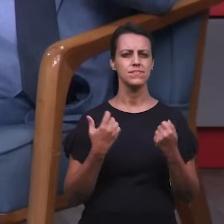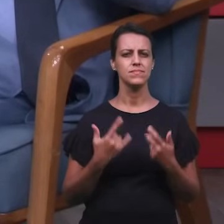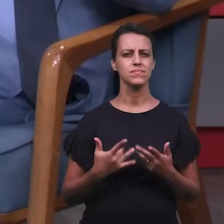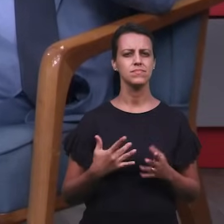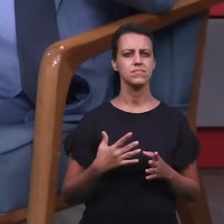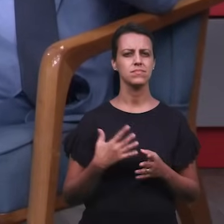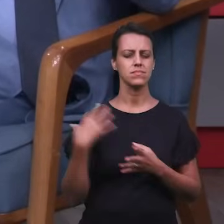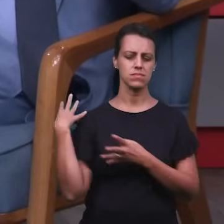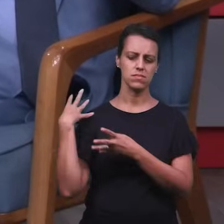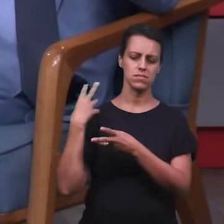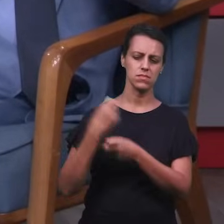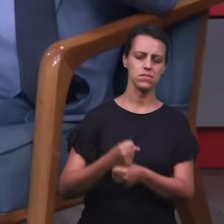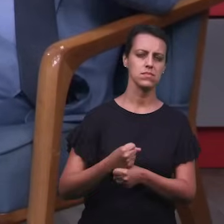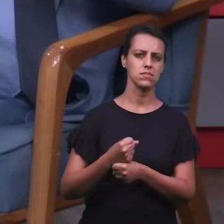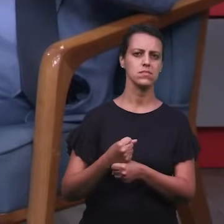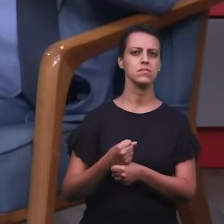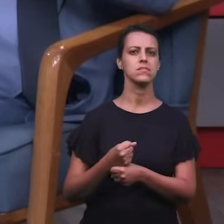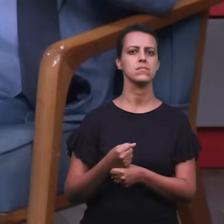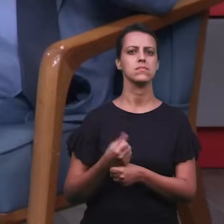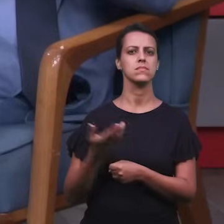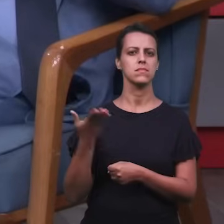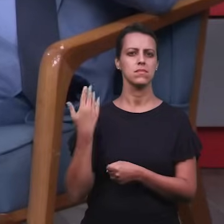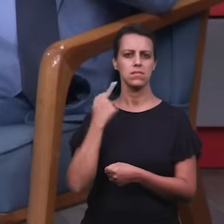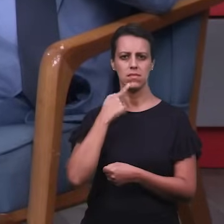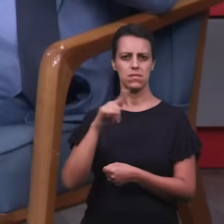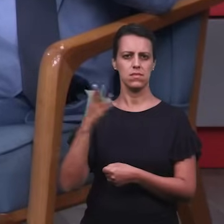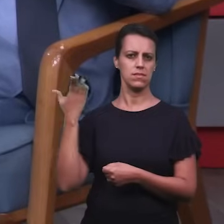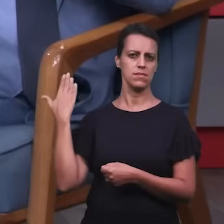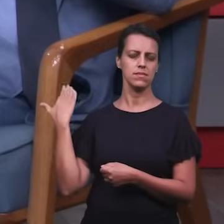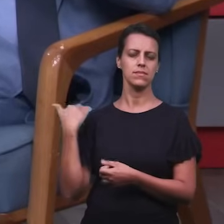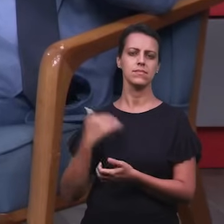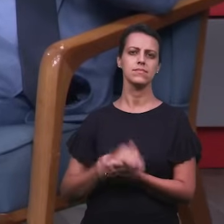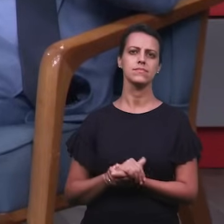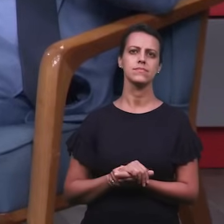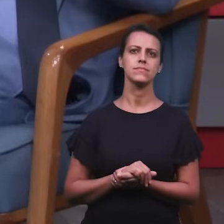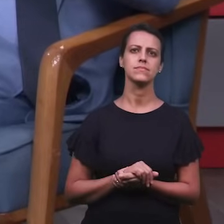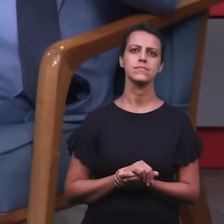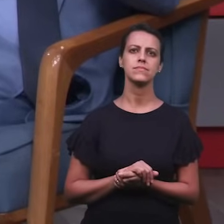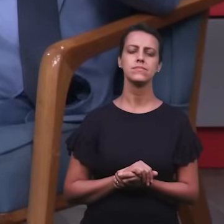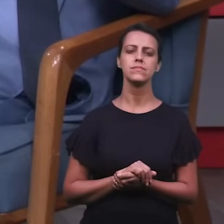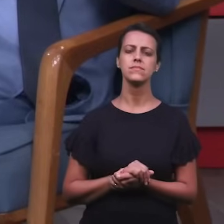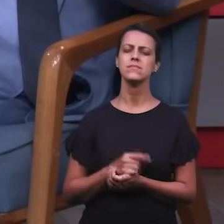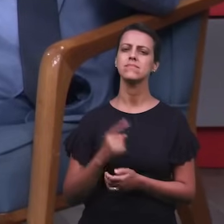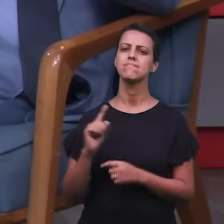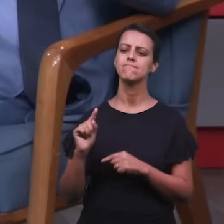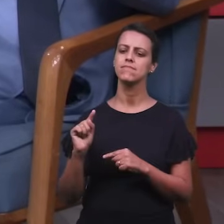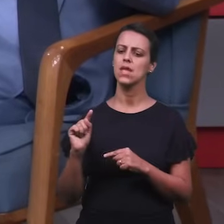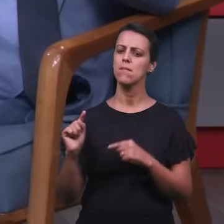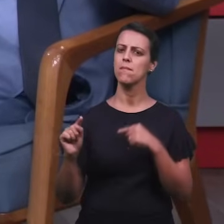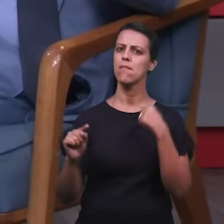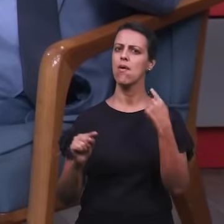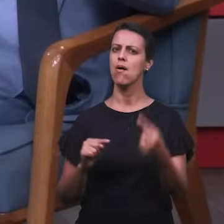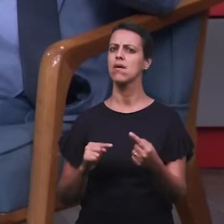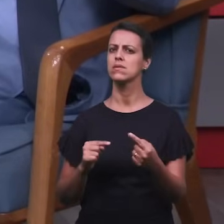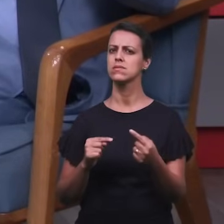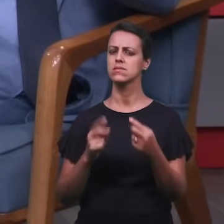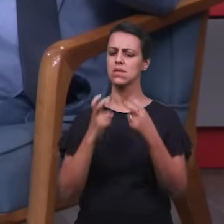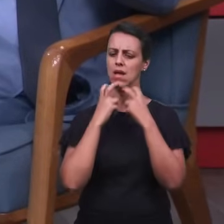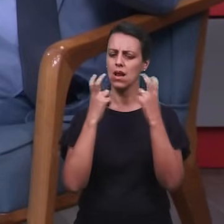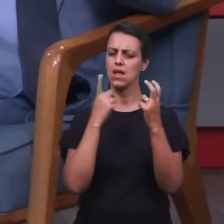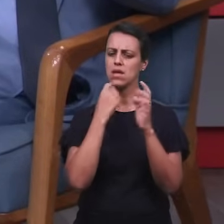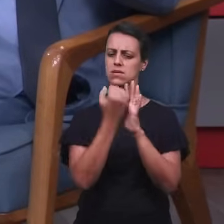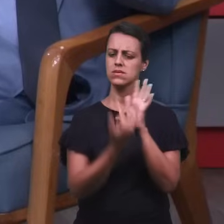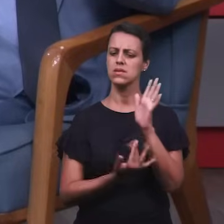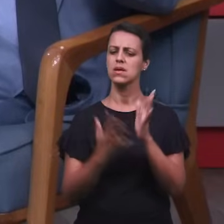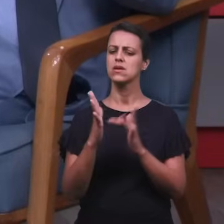aqui um apanhado para falar sobre aquilo que nós começamos a falar sobre a ceia. Depois do clamor, o que o